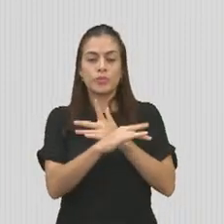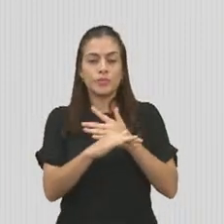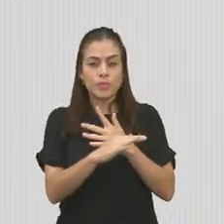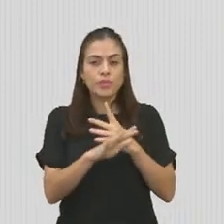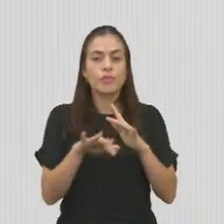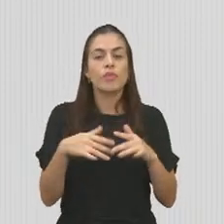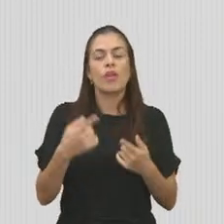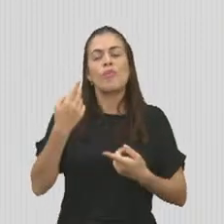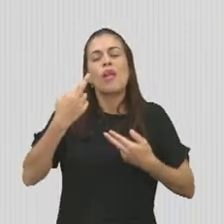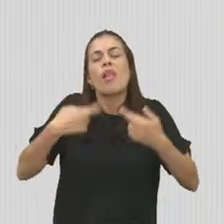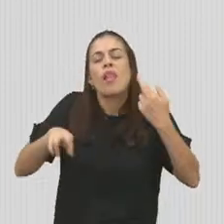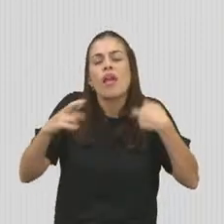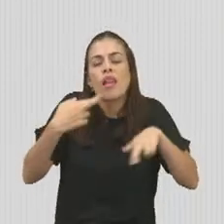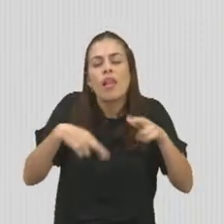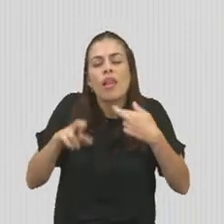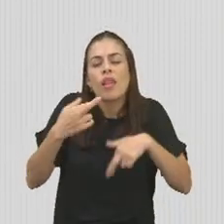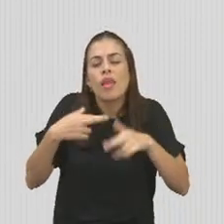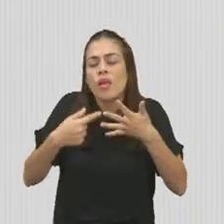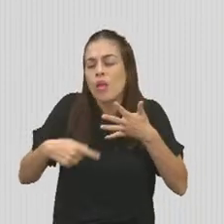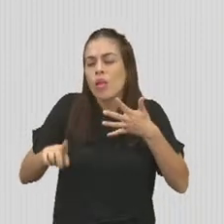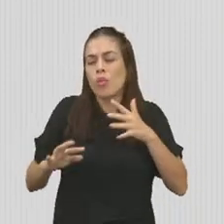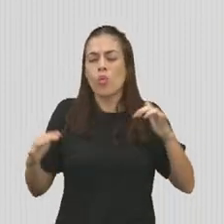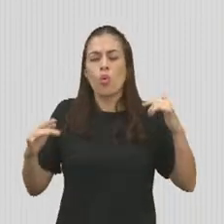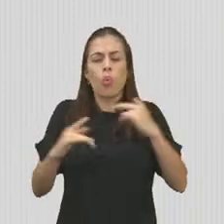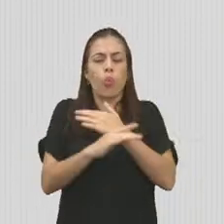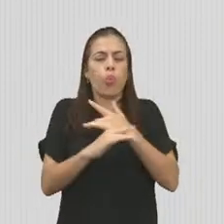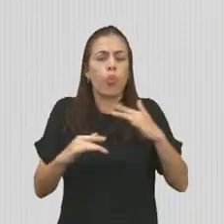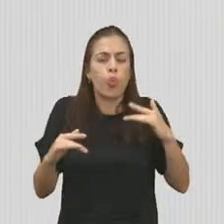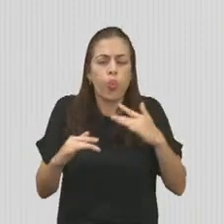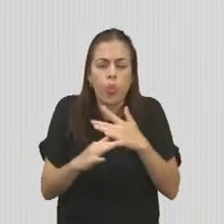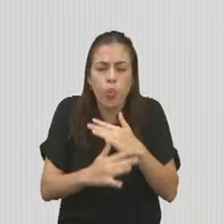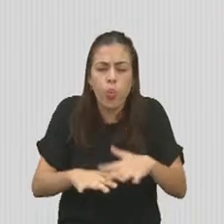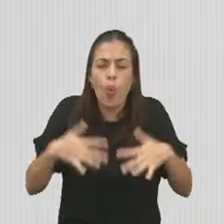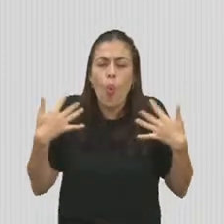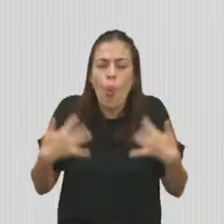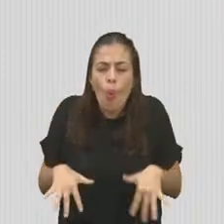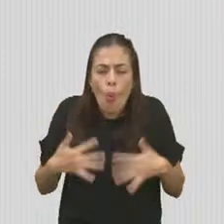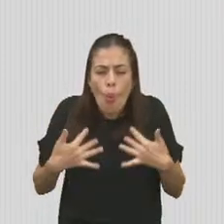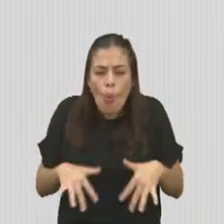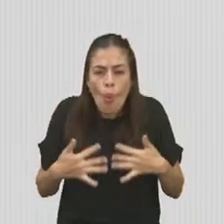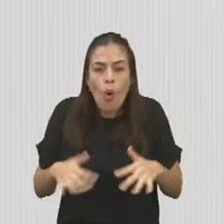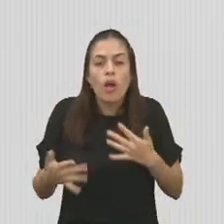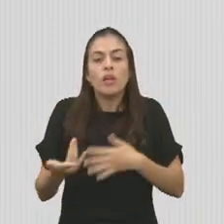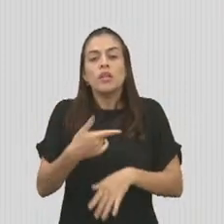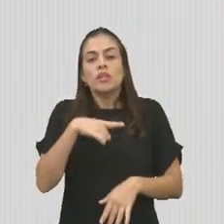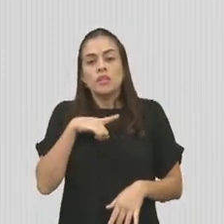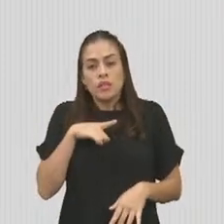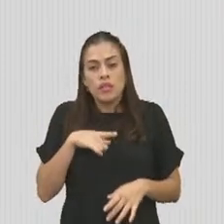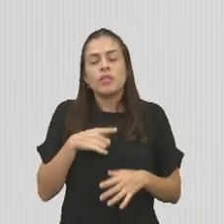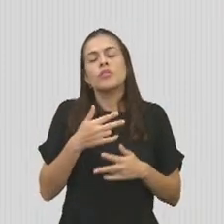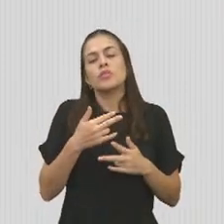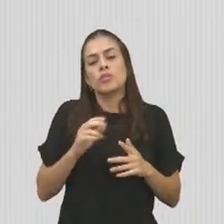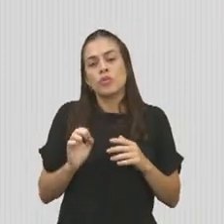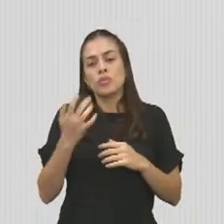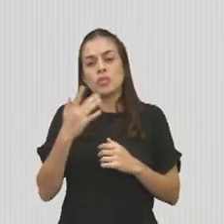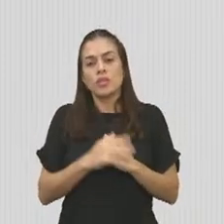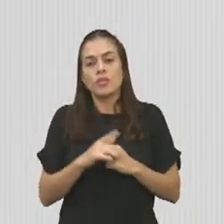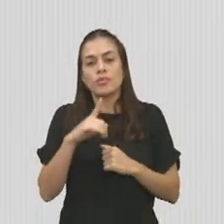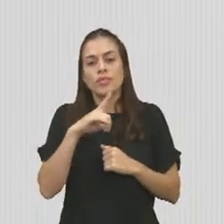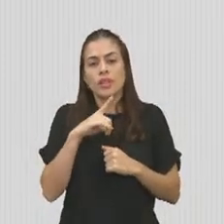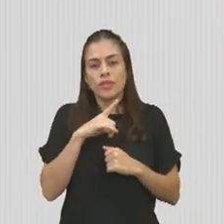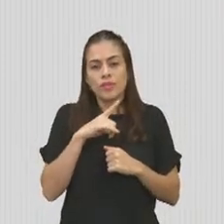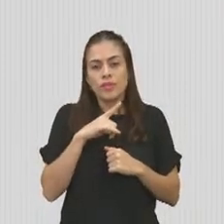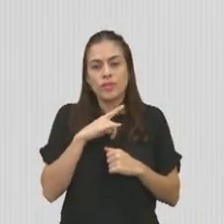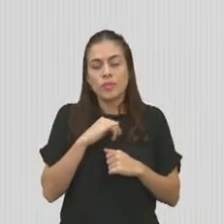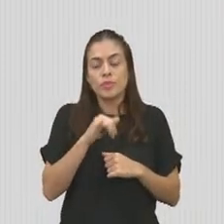gente reclamando que nos últimos dias o trânsito está terrível na cidade. A gente teve aí algumas intercorrências, né? A gente teve,